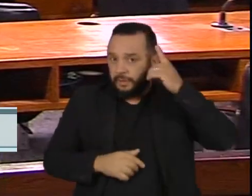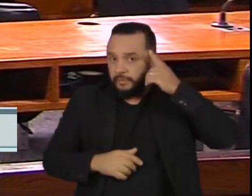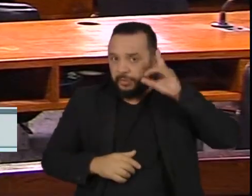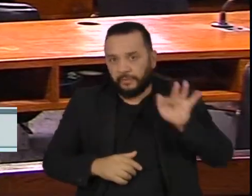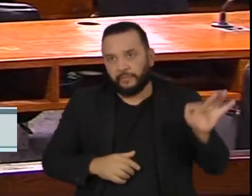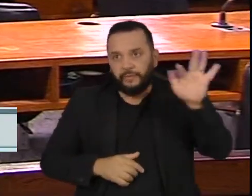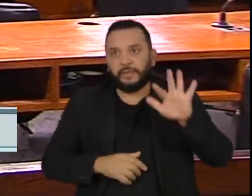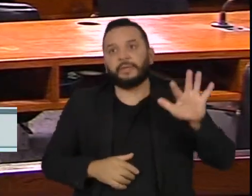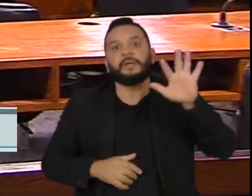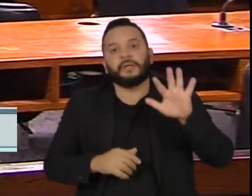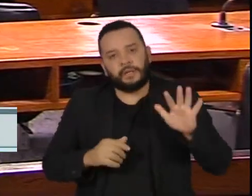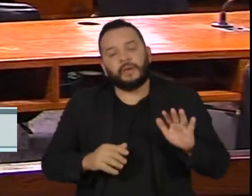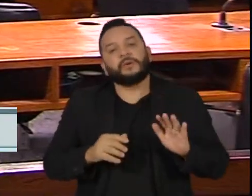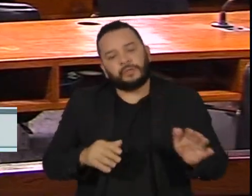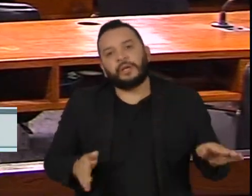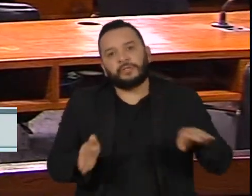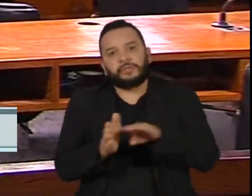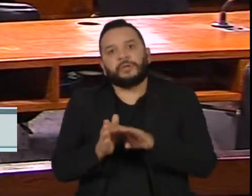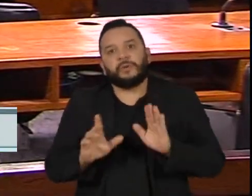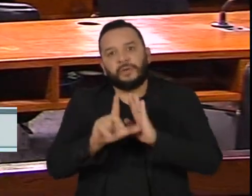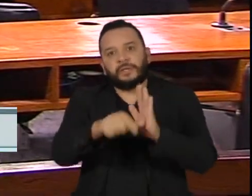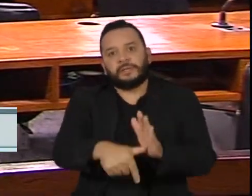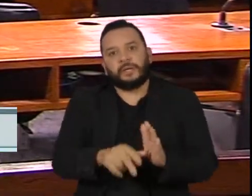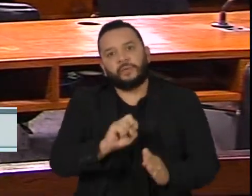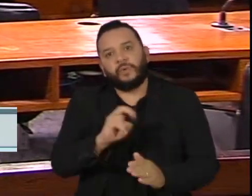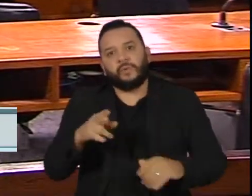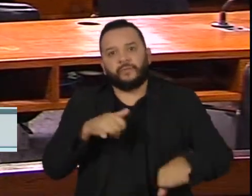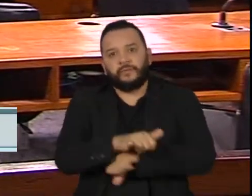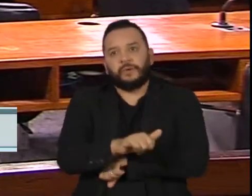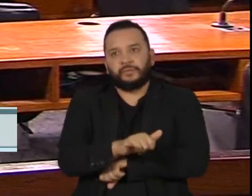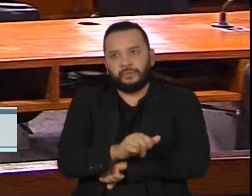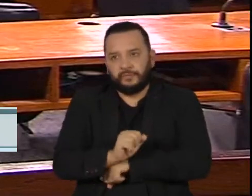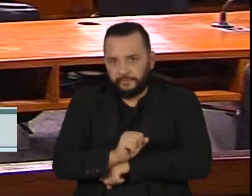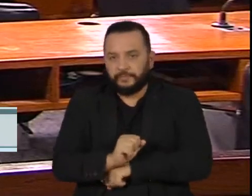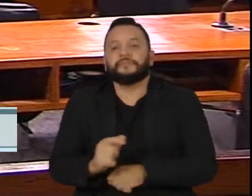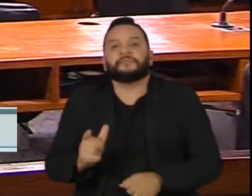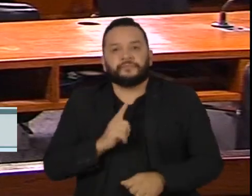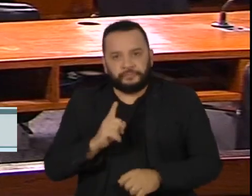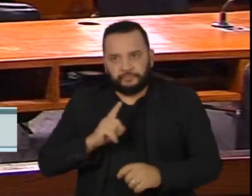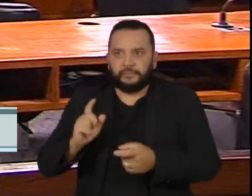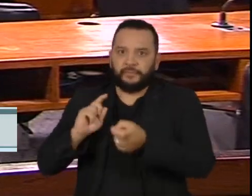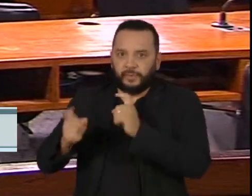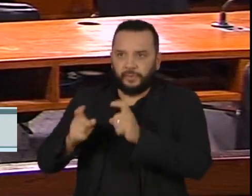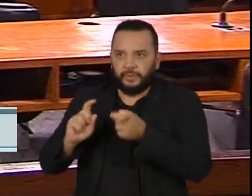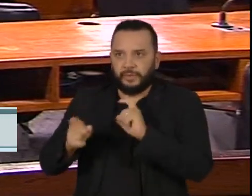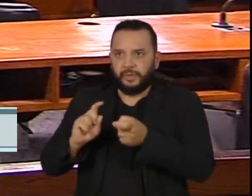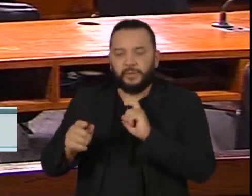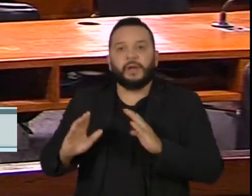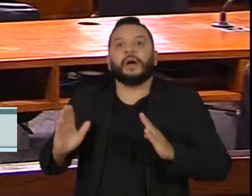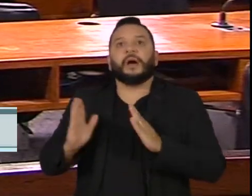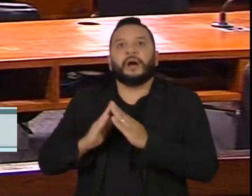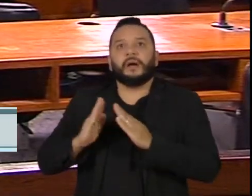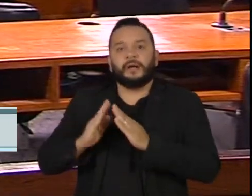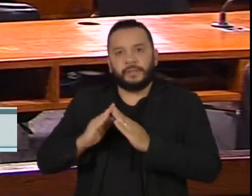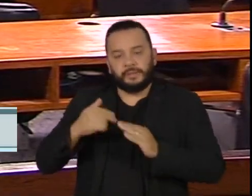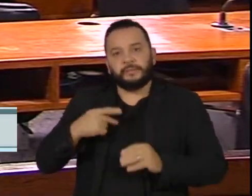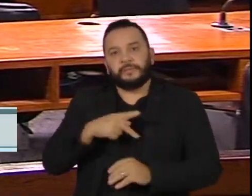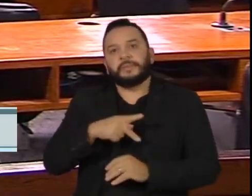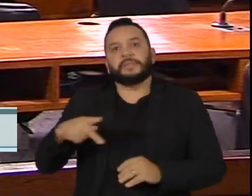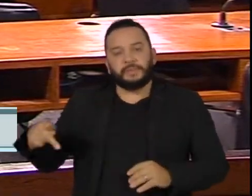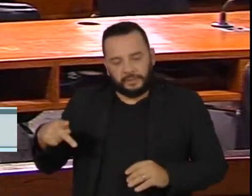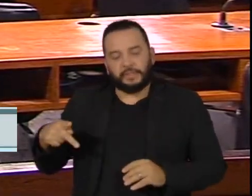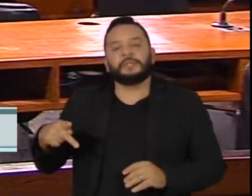grupos chegaram tarde ou sequer apareceram. Eles estavam em reunião na residência oficial do presidente da